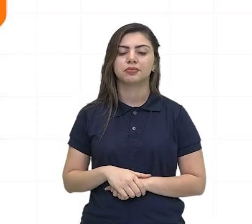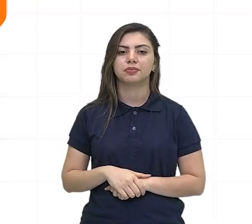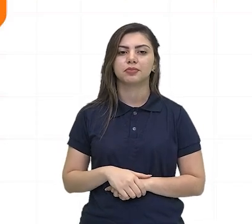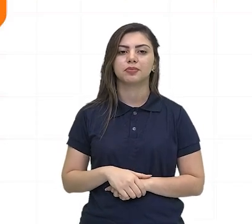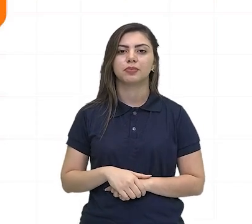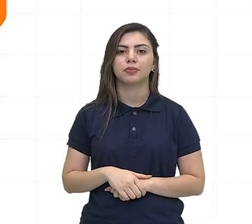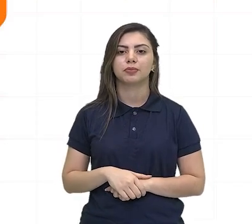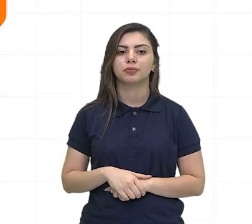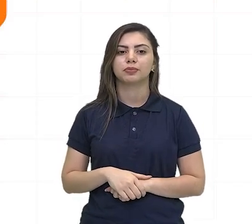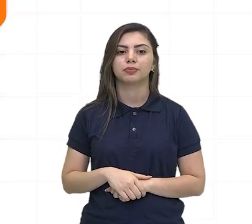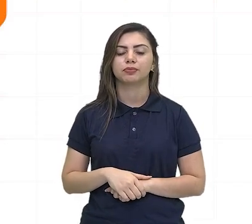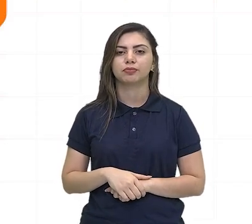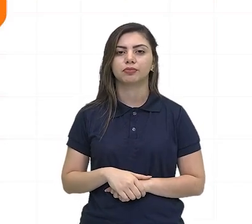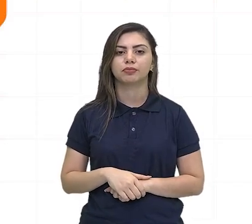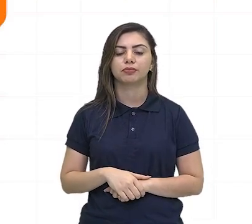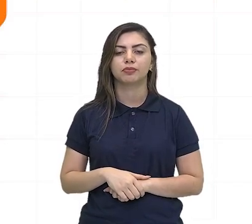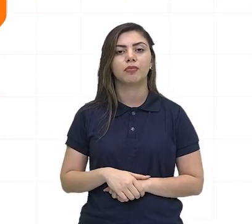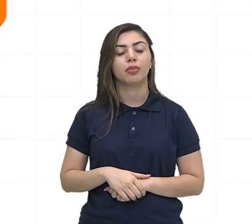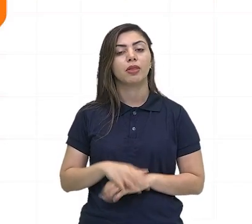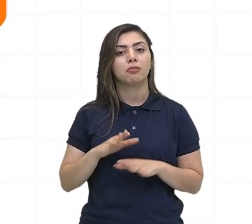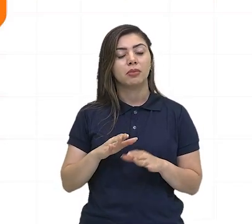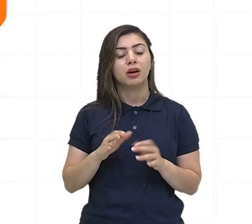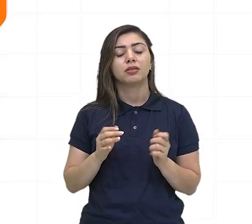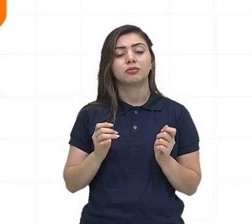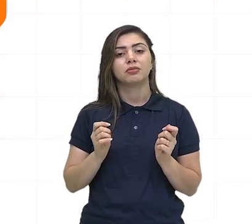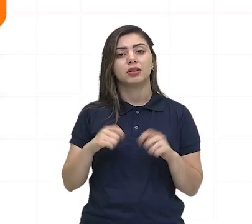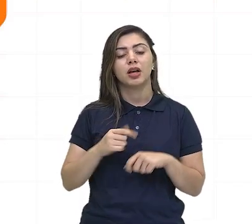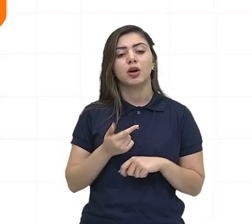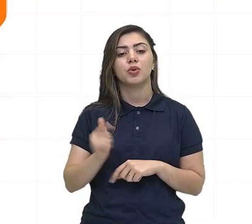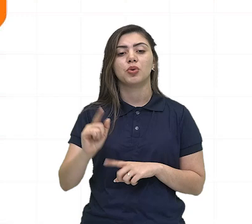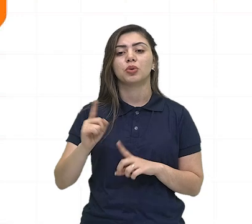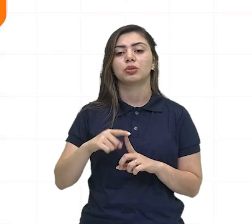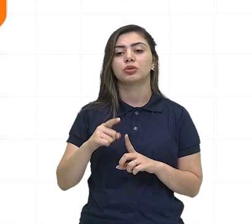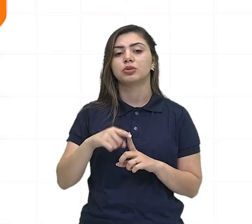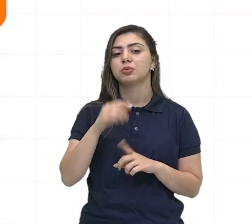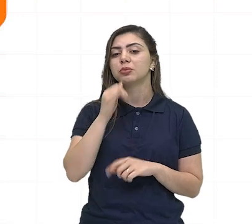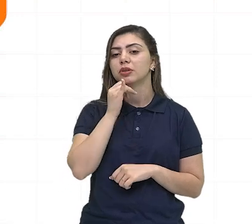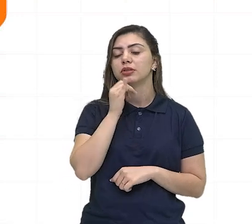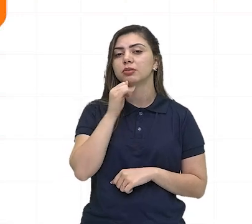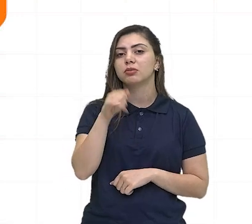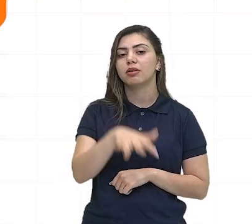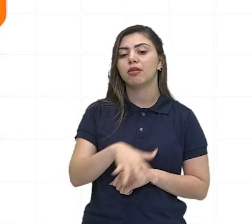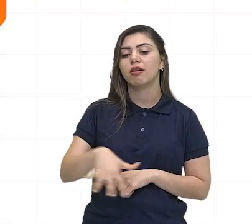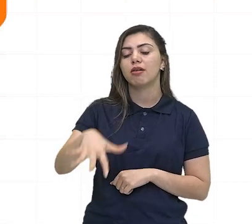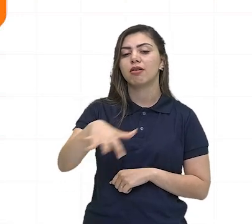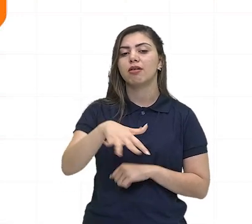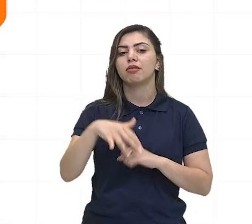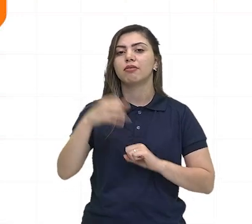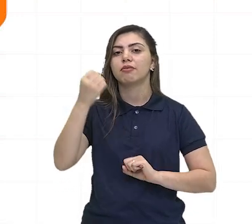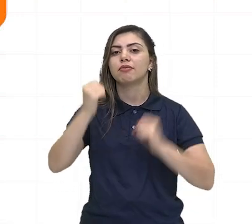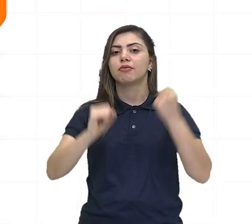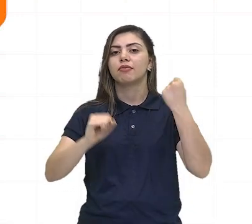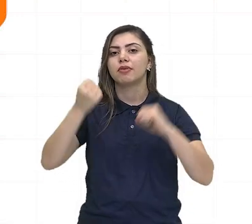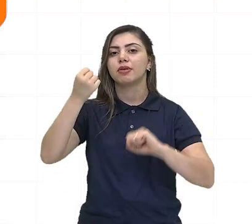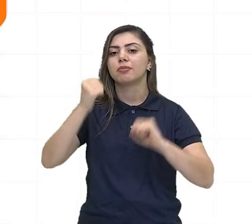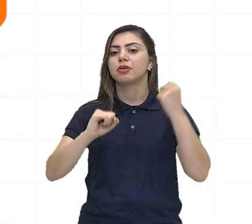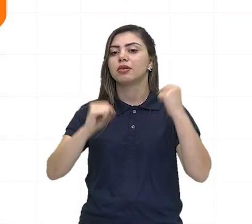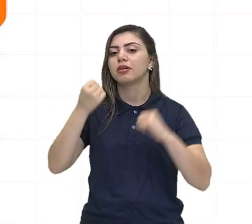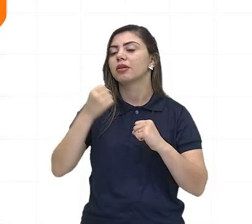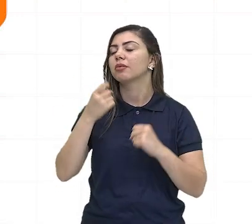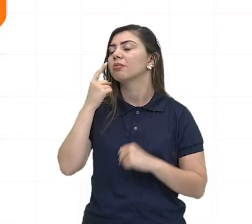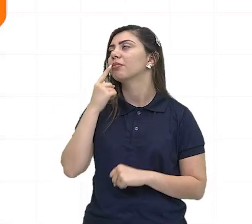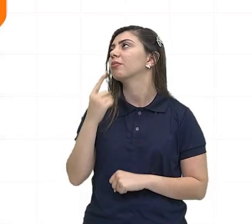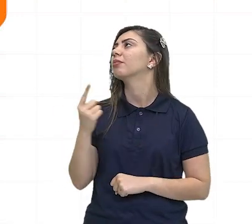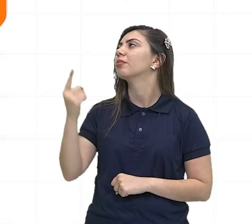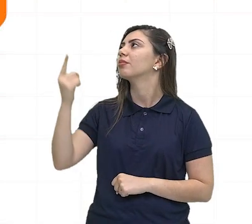Um bairro ele pode ser classificado também como um bairro industrial. E o que são bairros industriais? São aqueles bairros